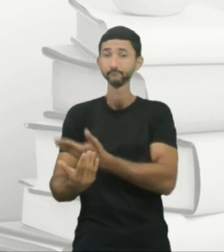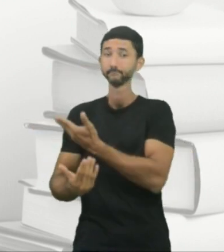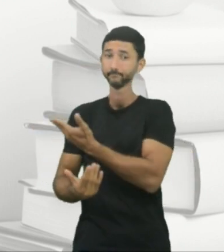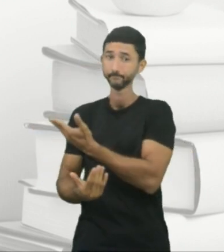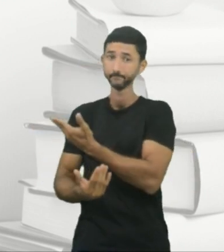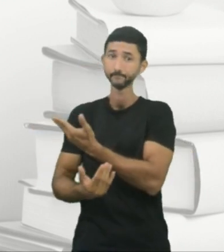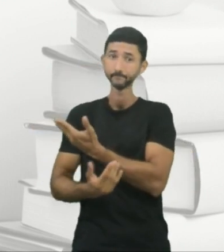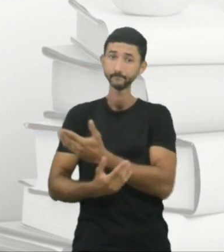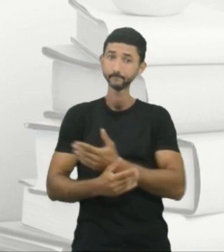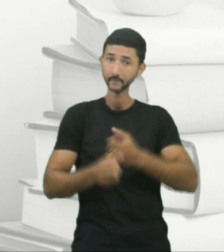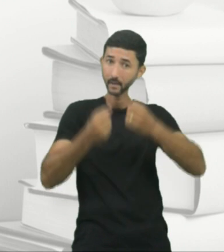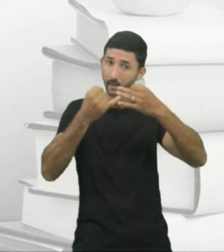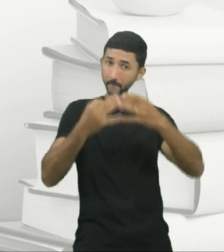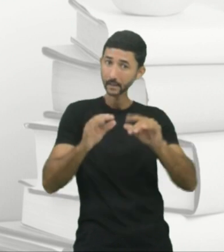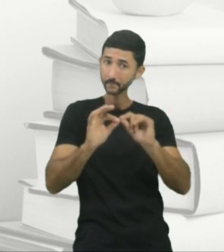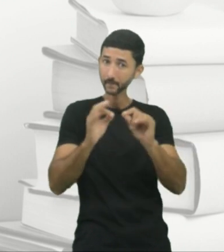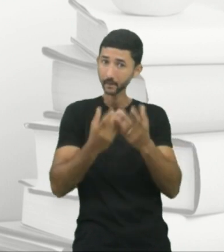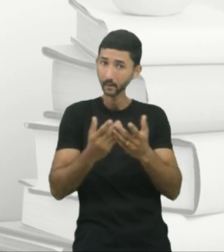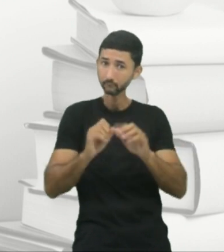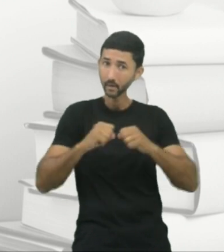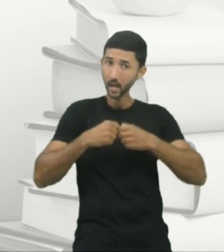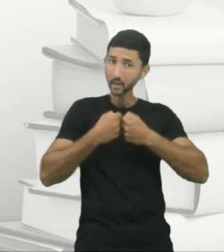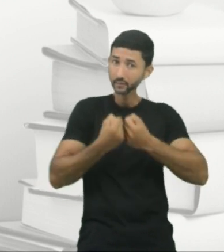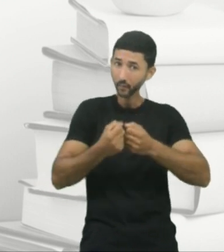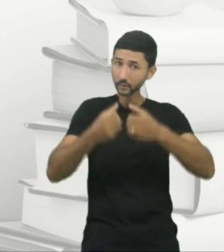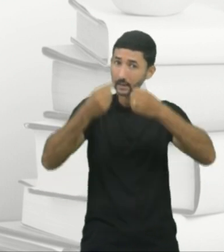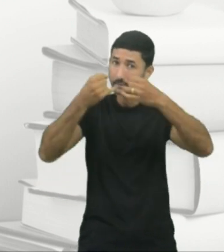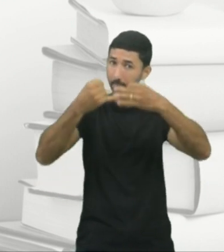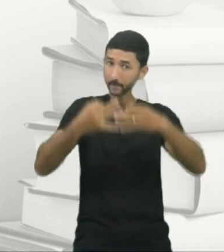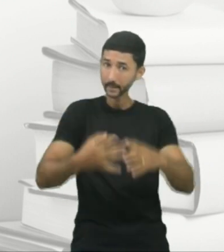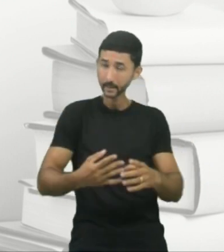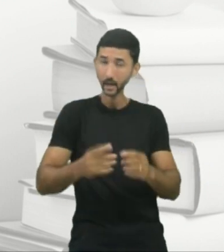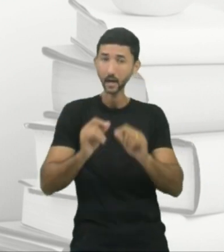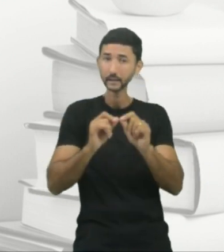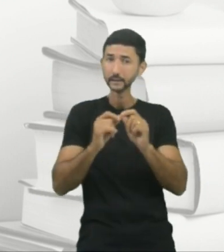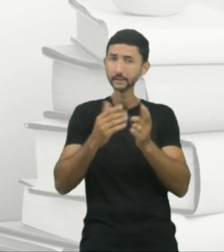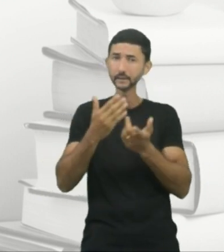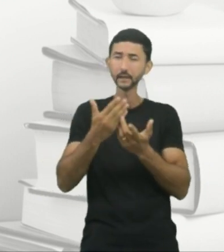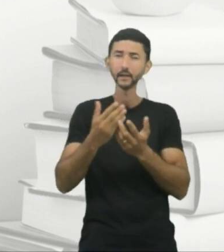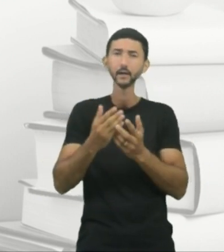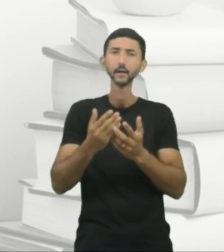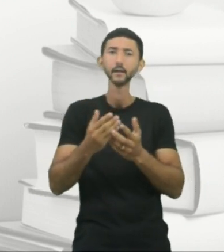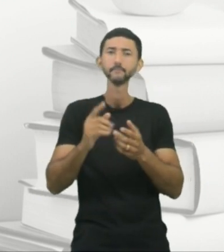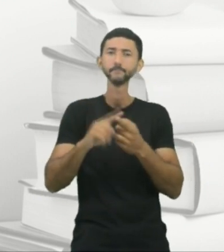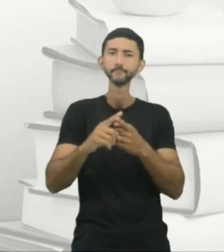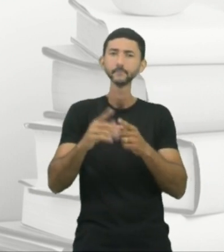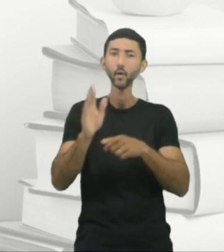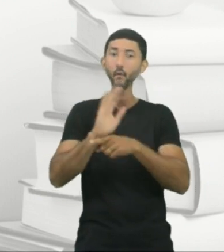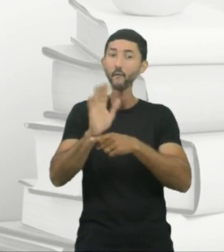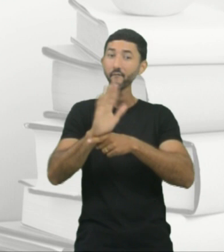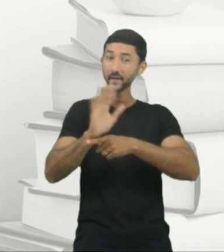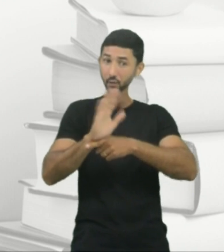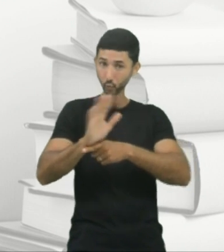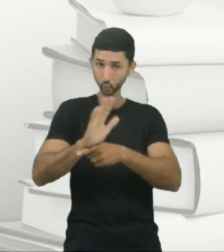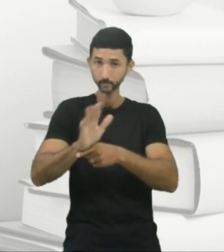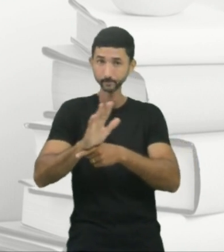vocês também, para reforçar o que eu estou falando sobre temperatura, eu trouxe um vídeo,